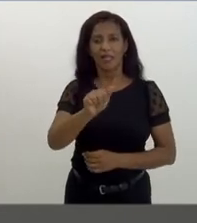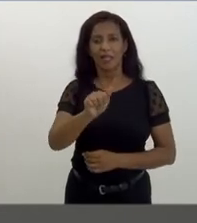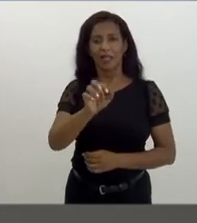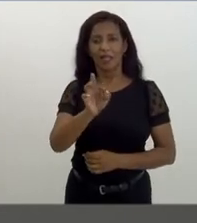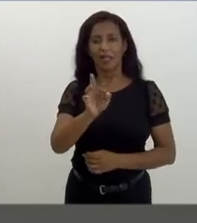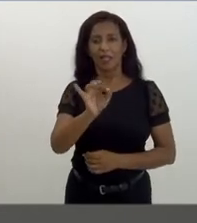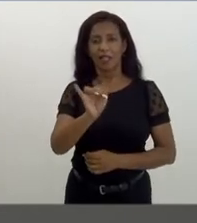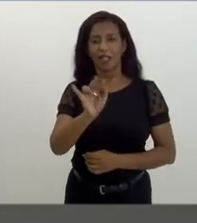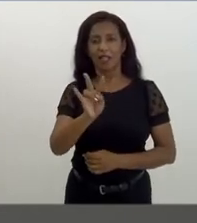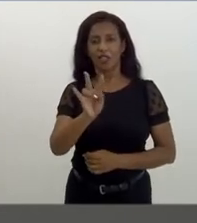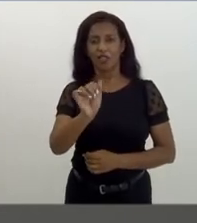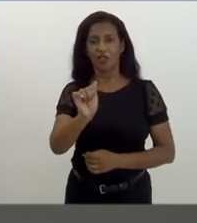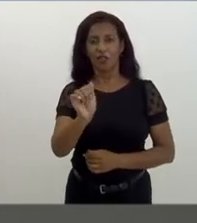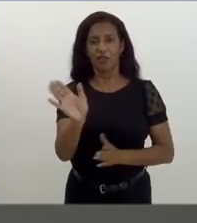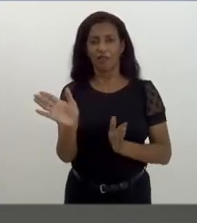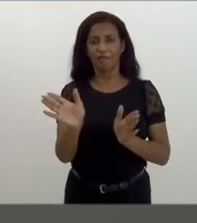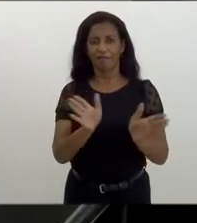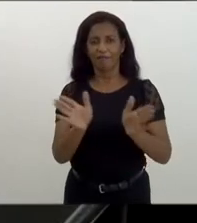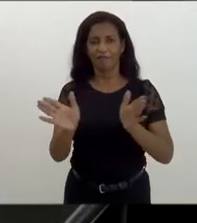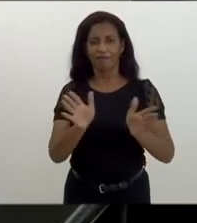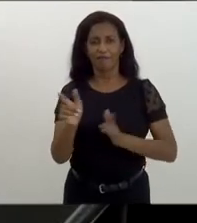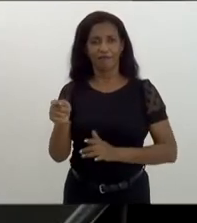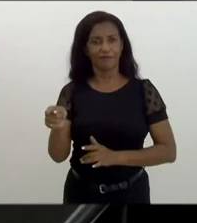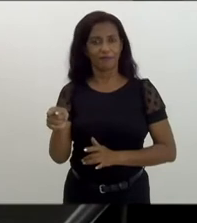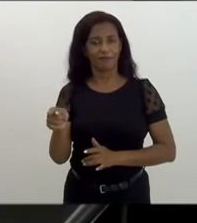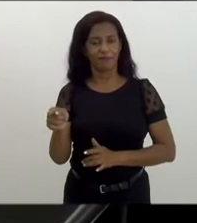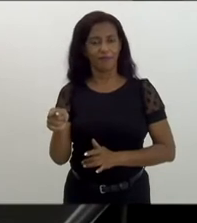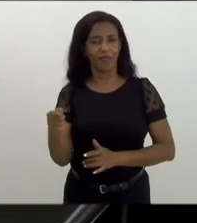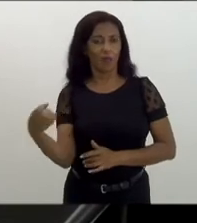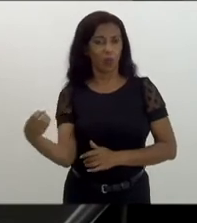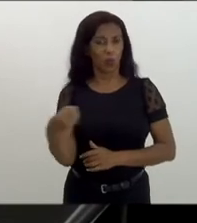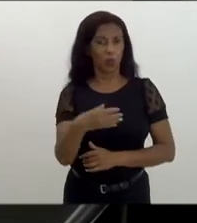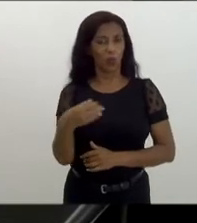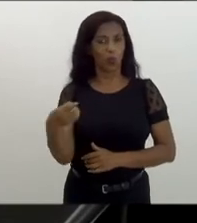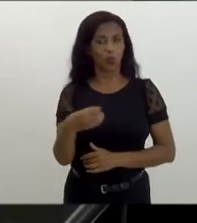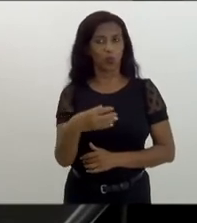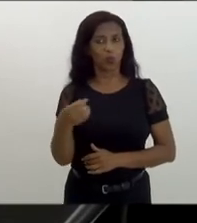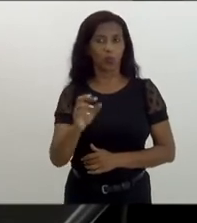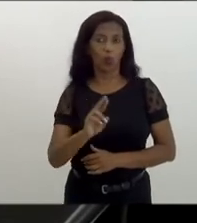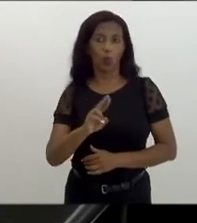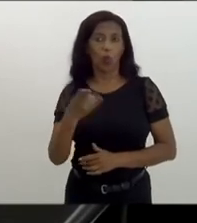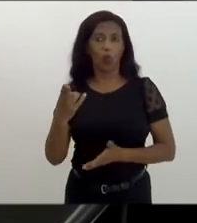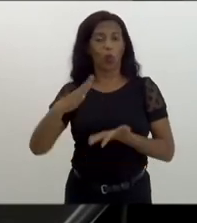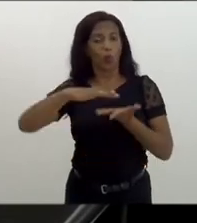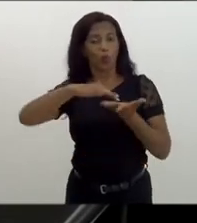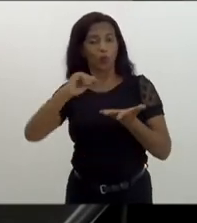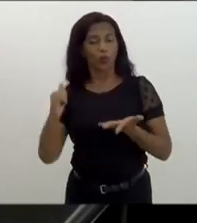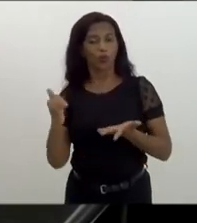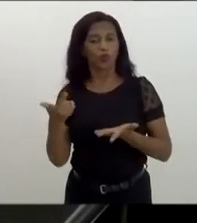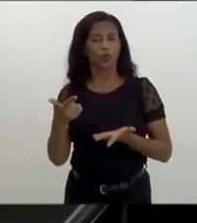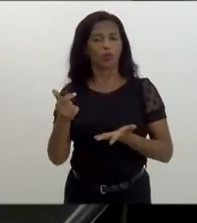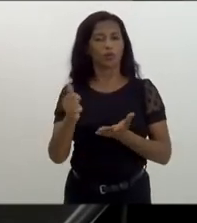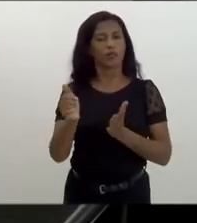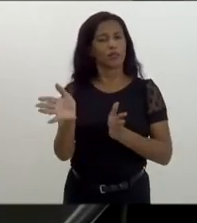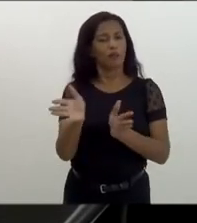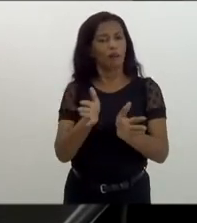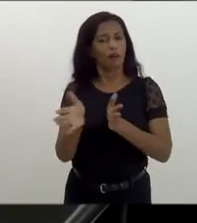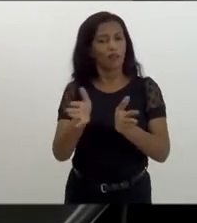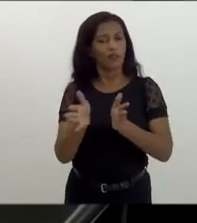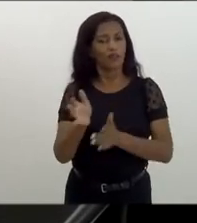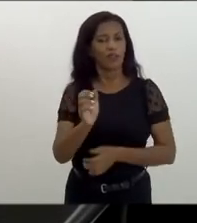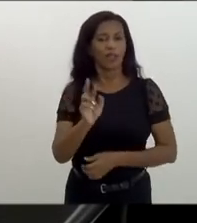que é uma transição dessas atividades remanescente ou a extinção dessas atividades